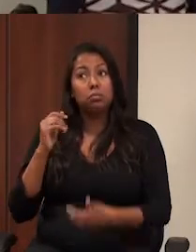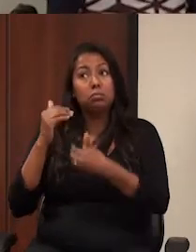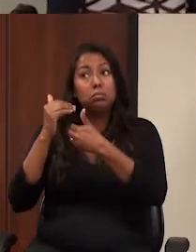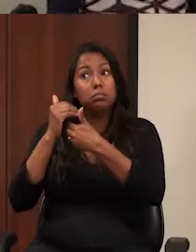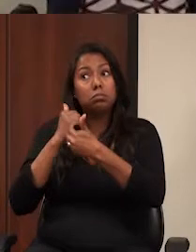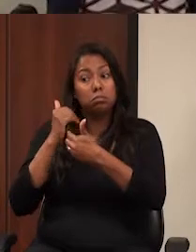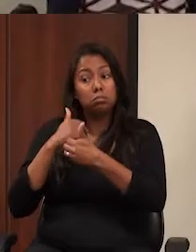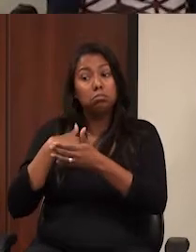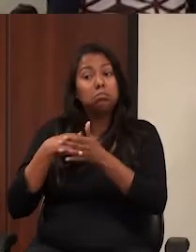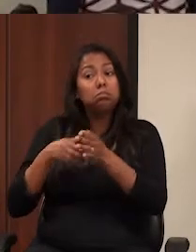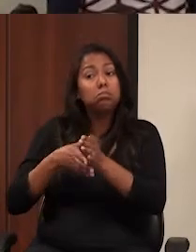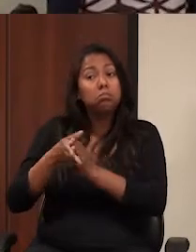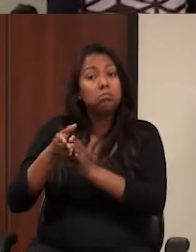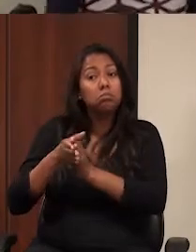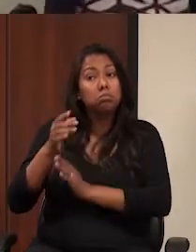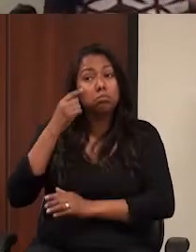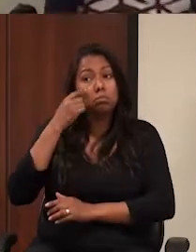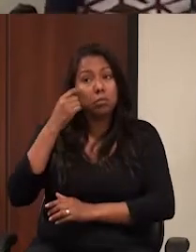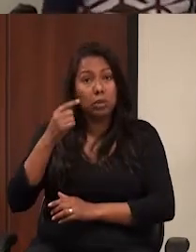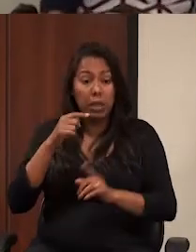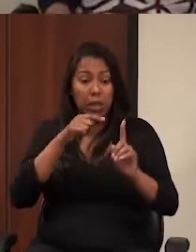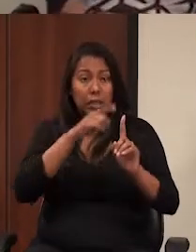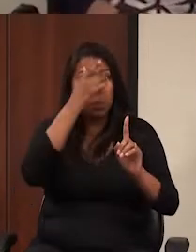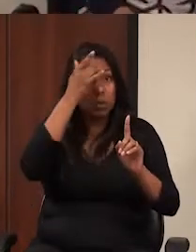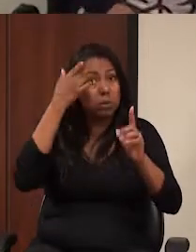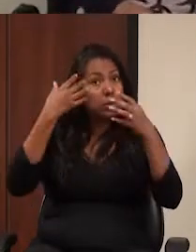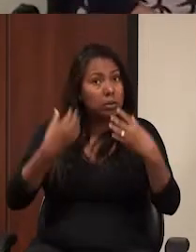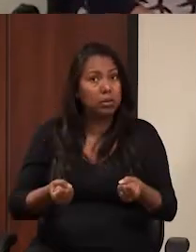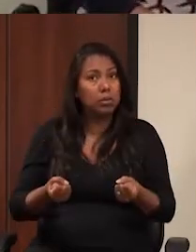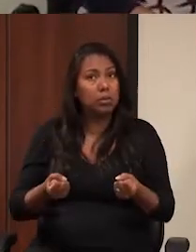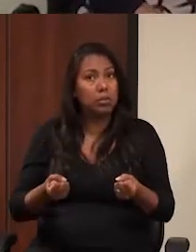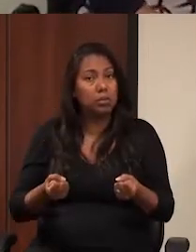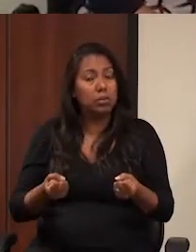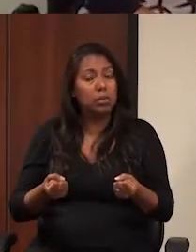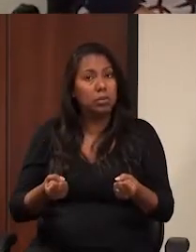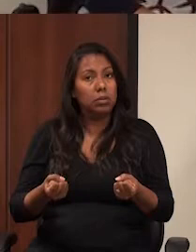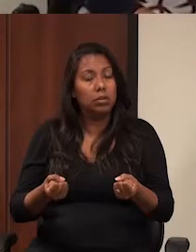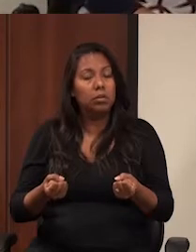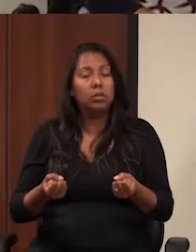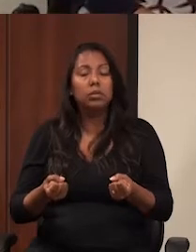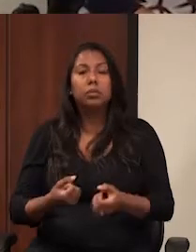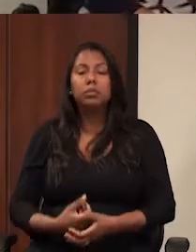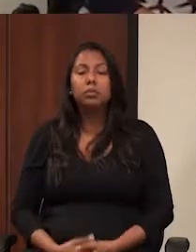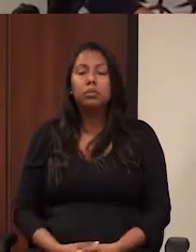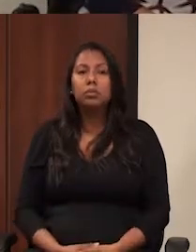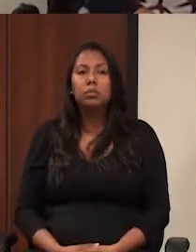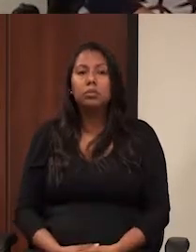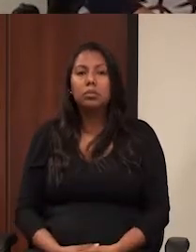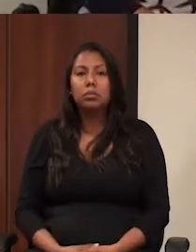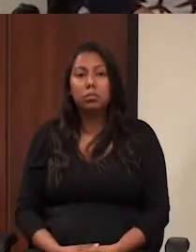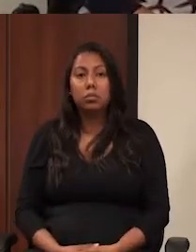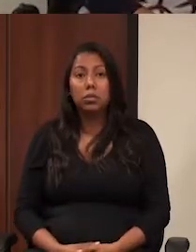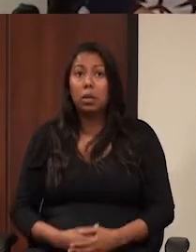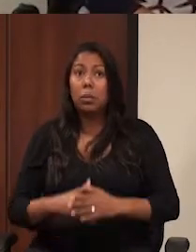promotores é verificar o consentimento, obviamente. Agora, na